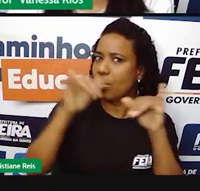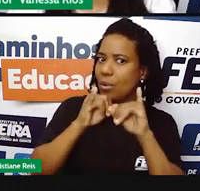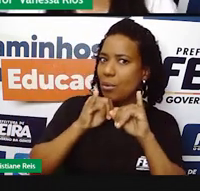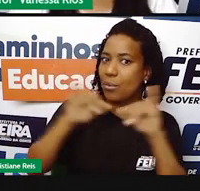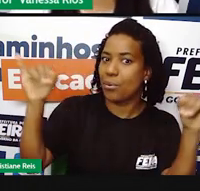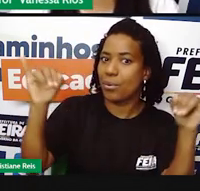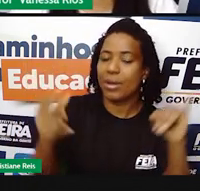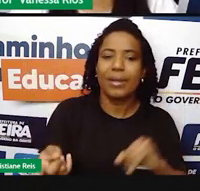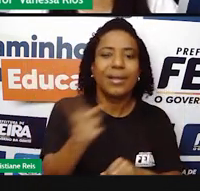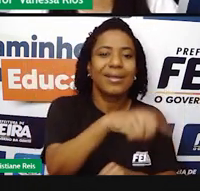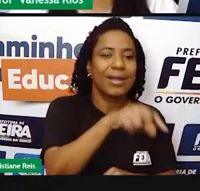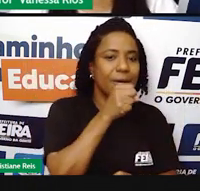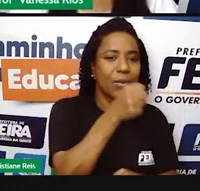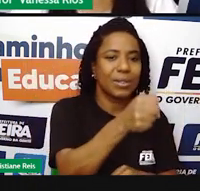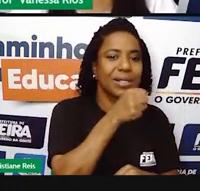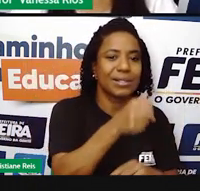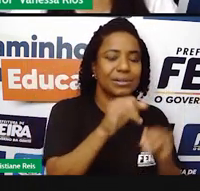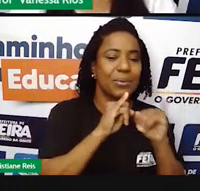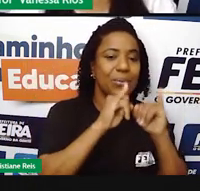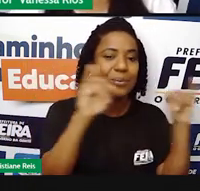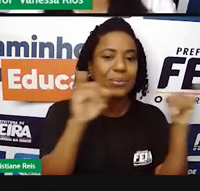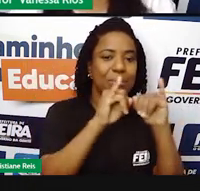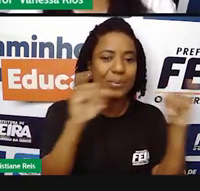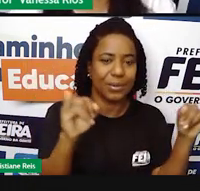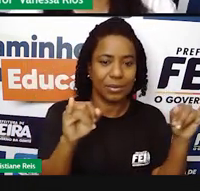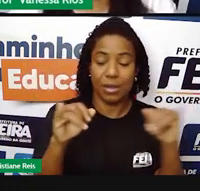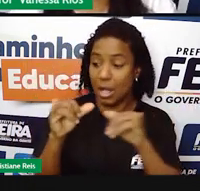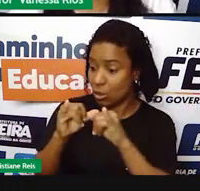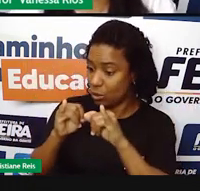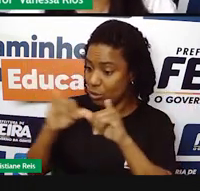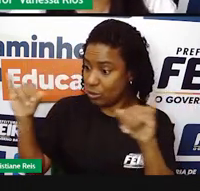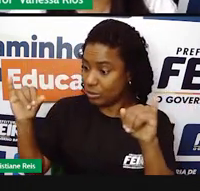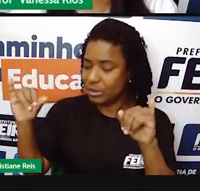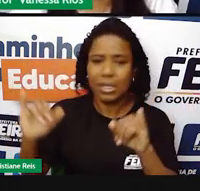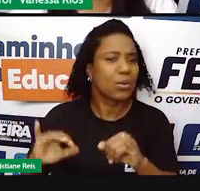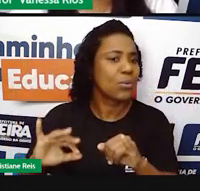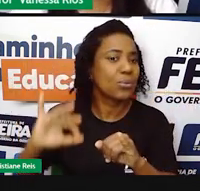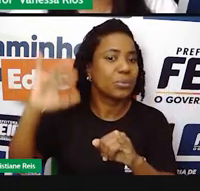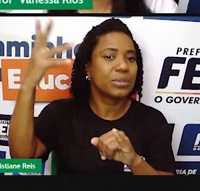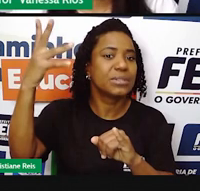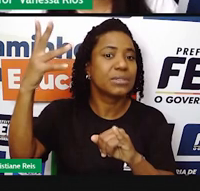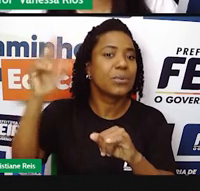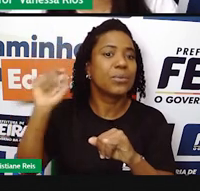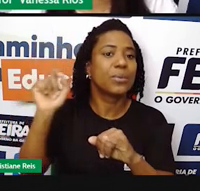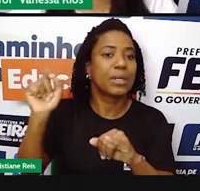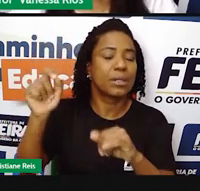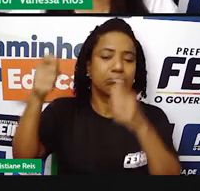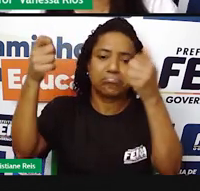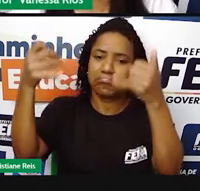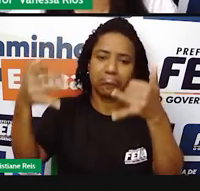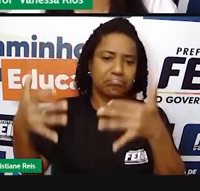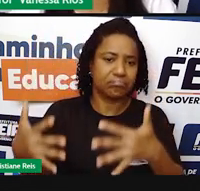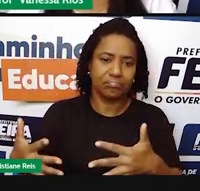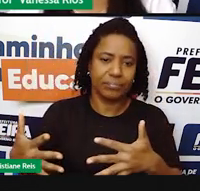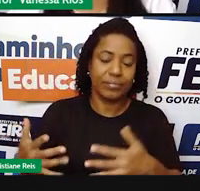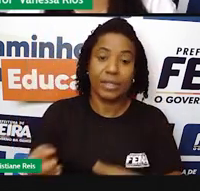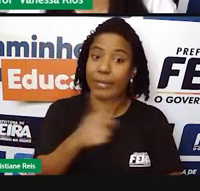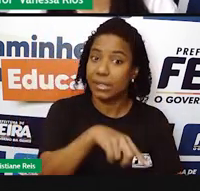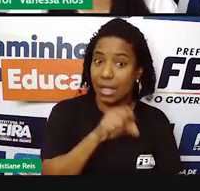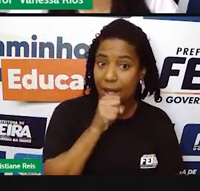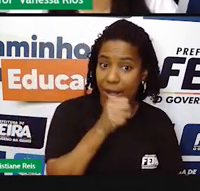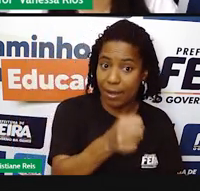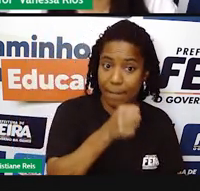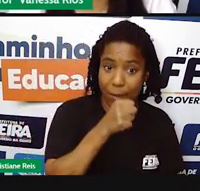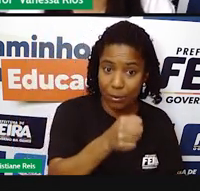relatados. Então, a notícia, ela apresenta o fato, mas ela não emite opinião. A reportagem, né, traz